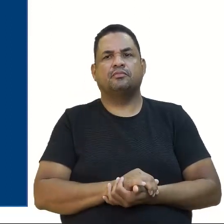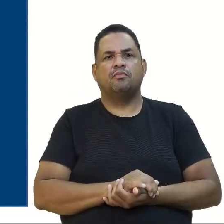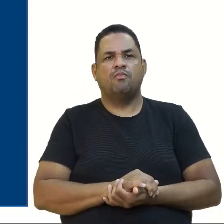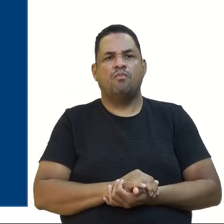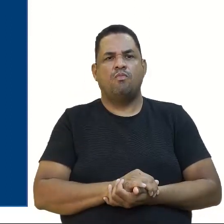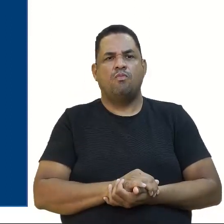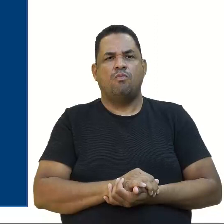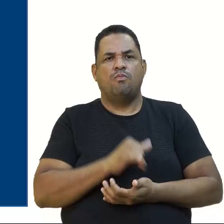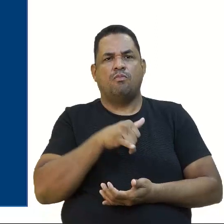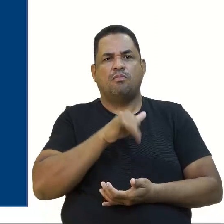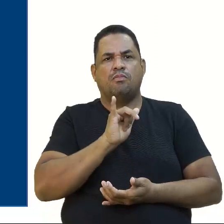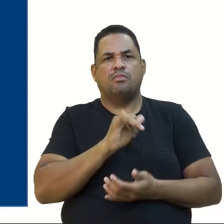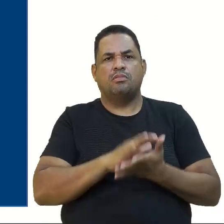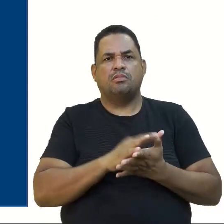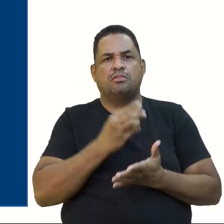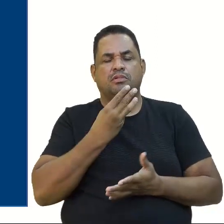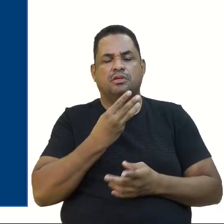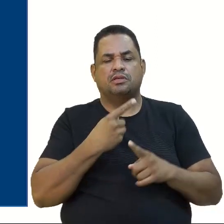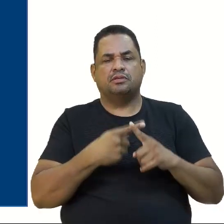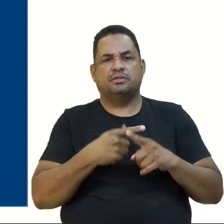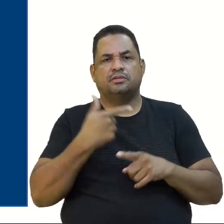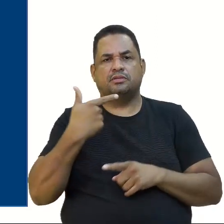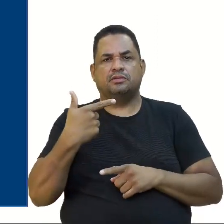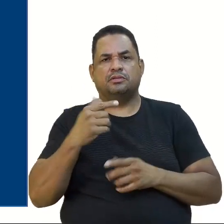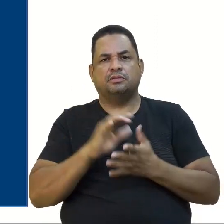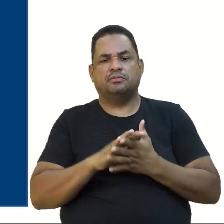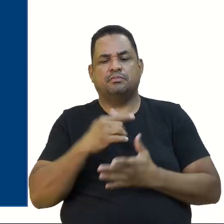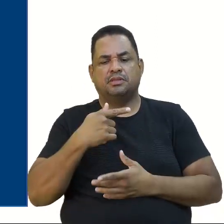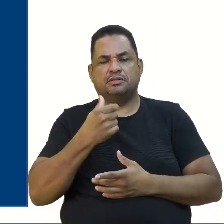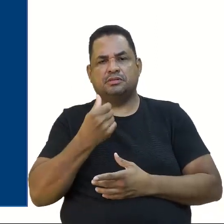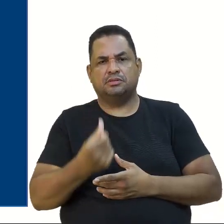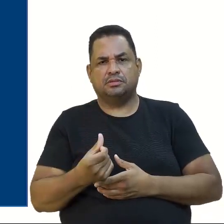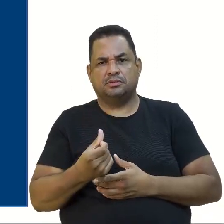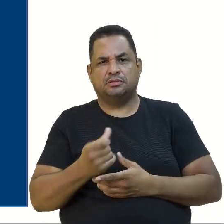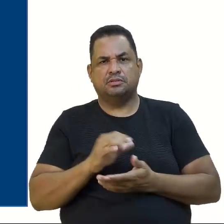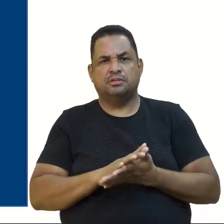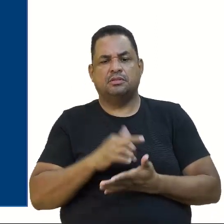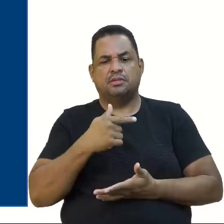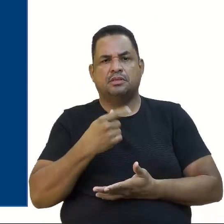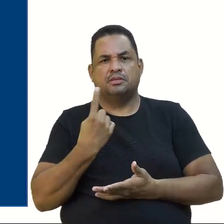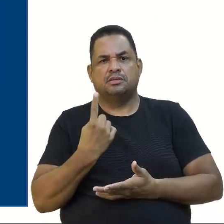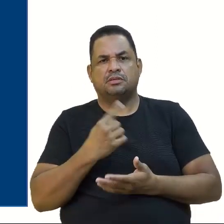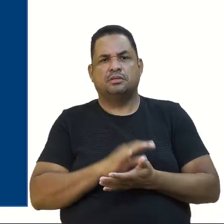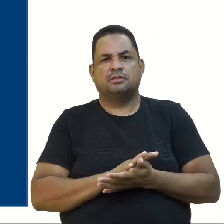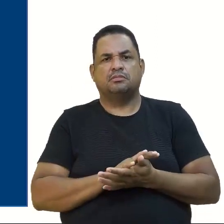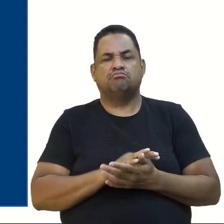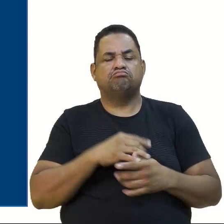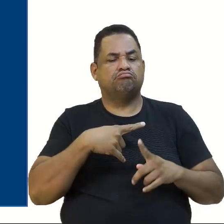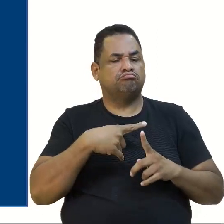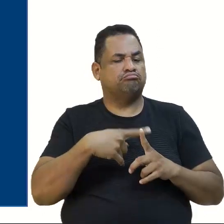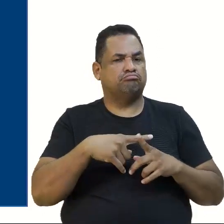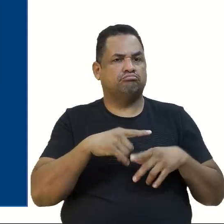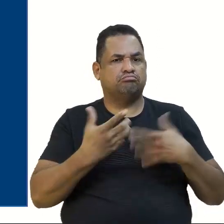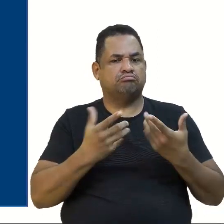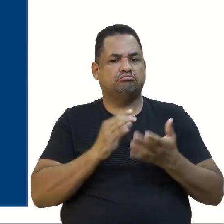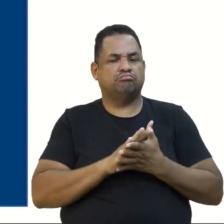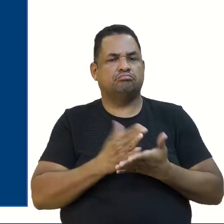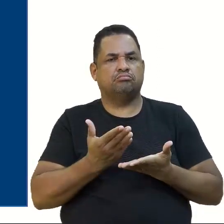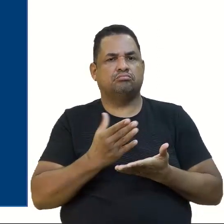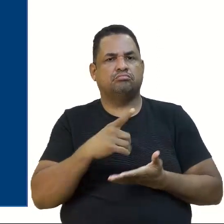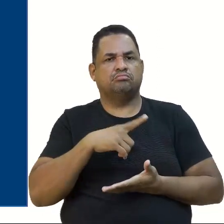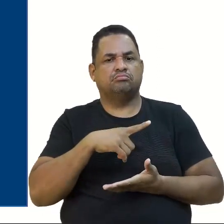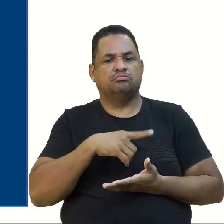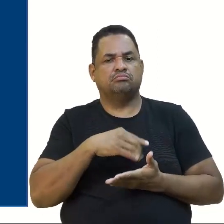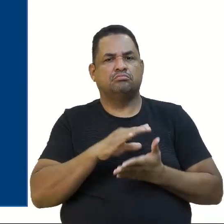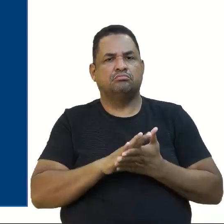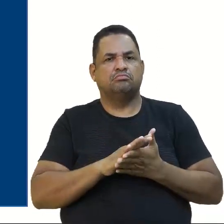ser igual. 3 vezes menos 2. Menos 6. Menos 6, menos 1. É uma soma de dívidas. Eu devo 6, eu devo